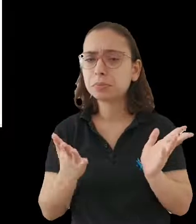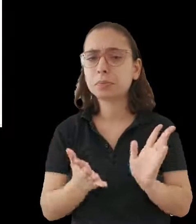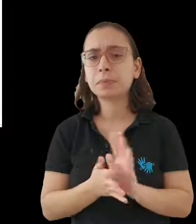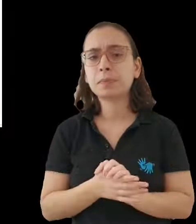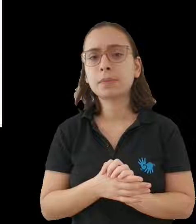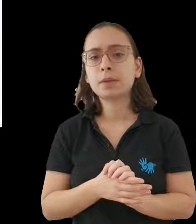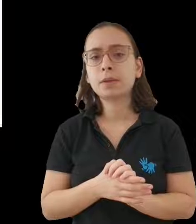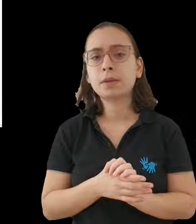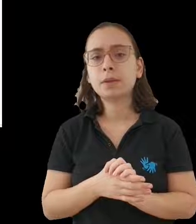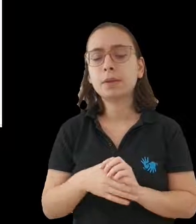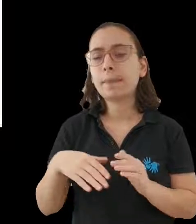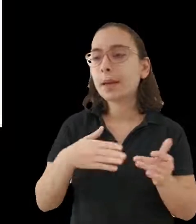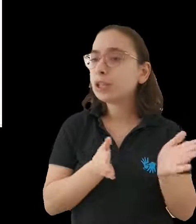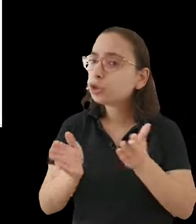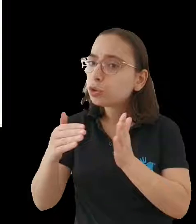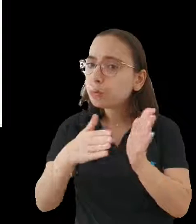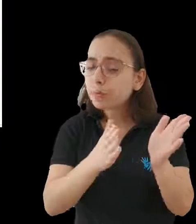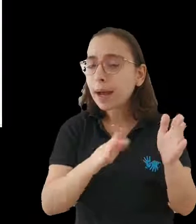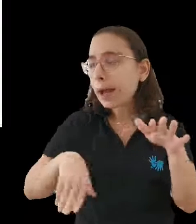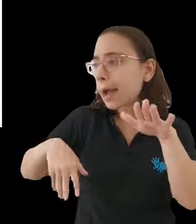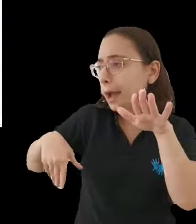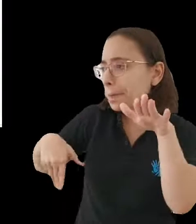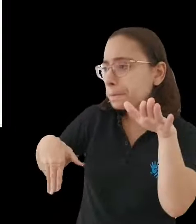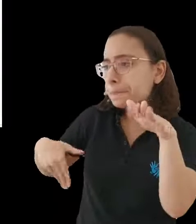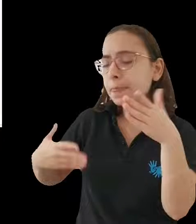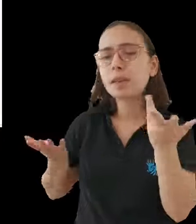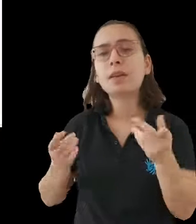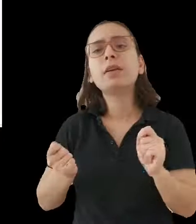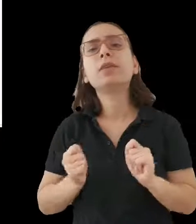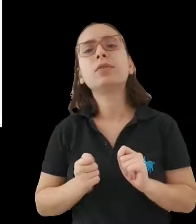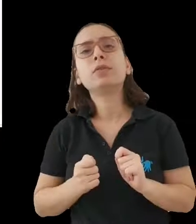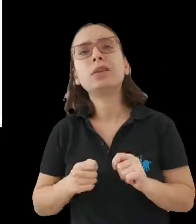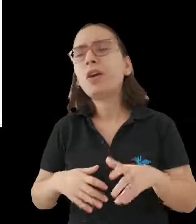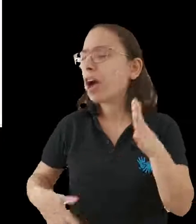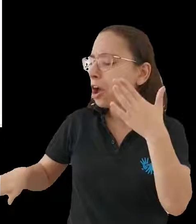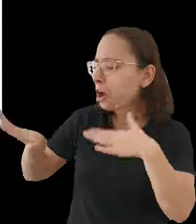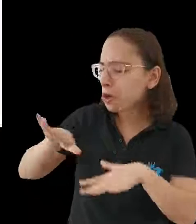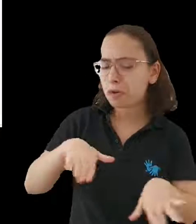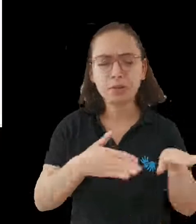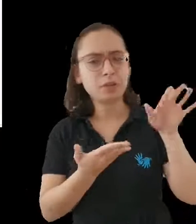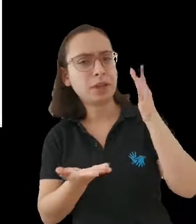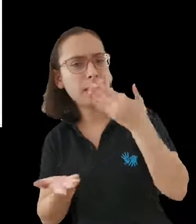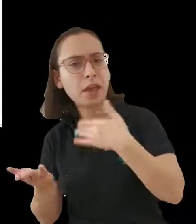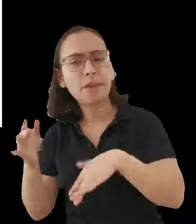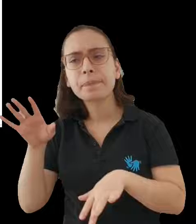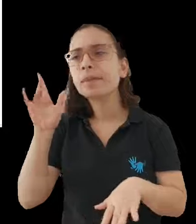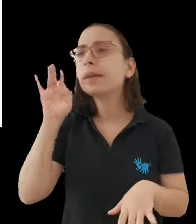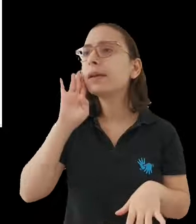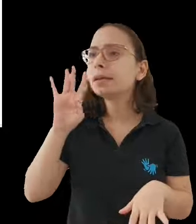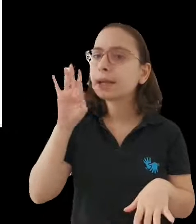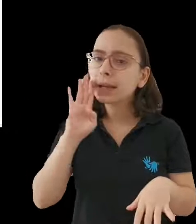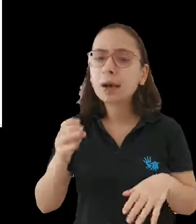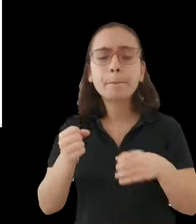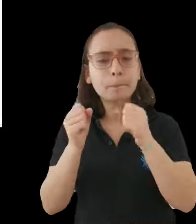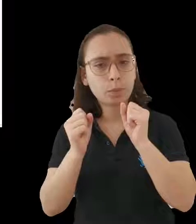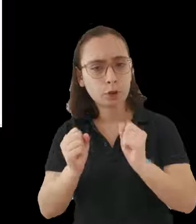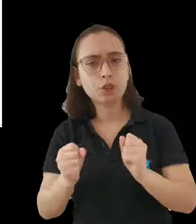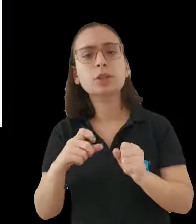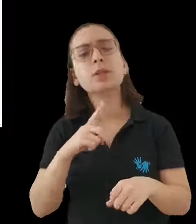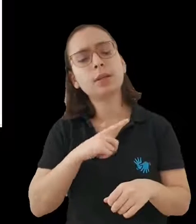diferentes? Então, na parte do mar, quando o mar vai ficando revolto, é bem legal, vocês